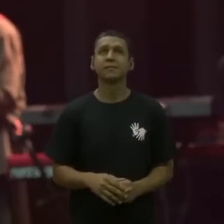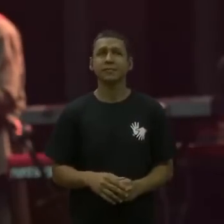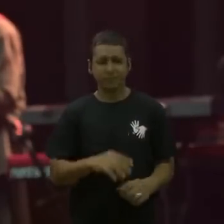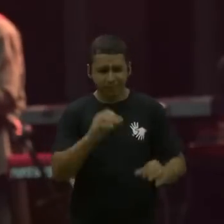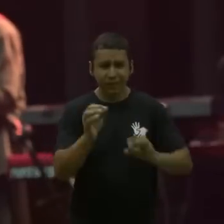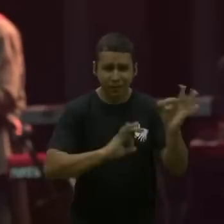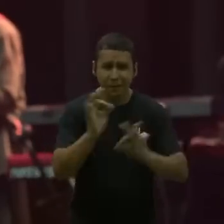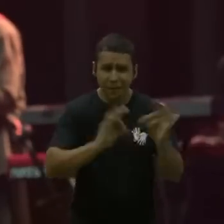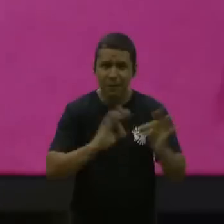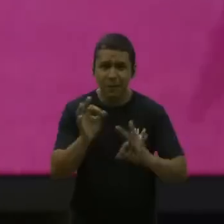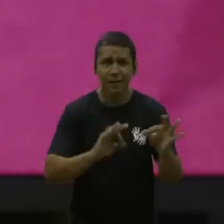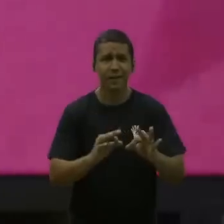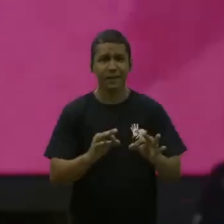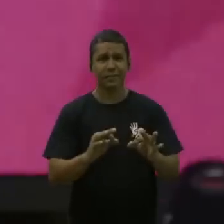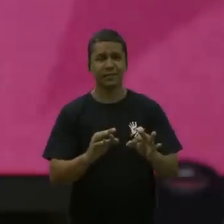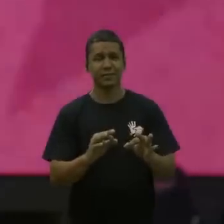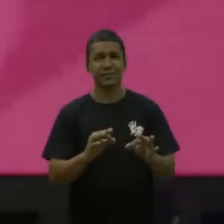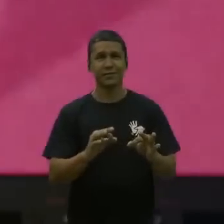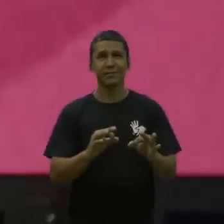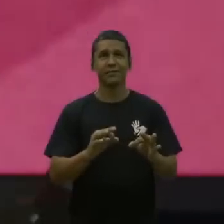Está preparado para alguém